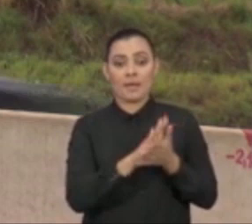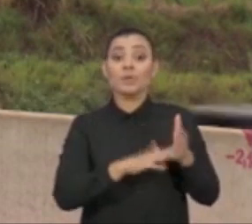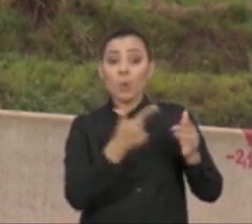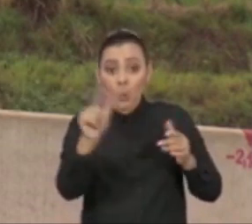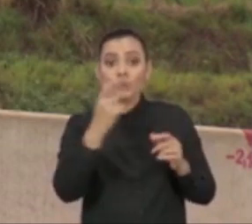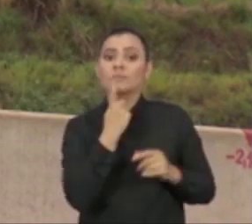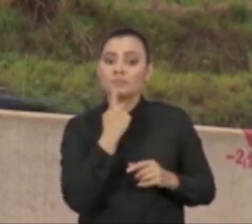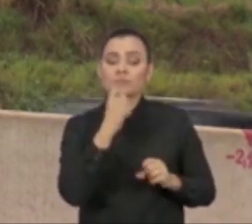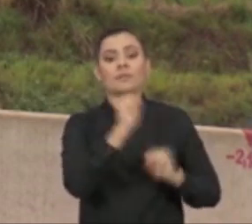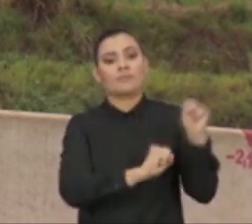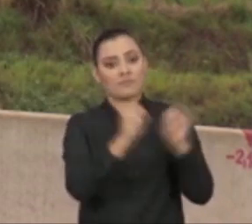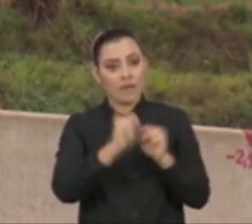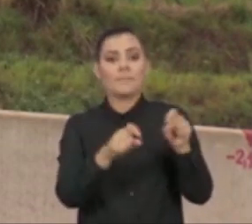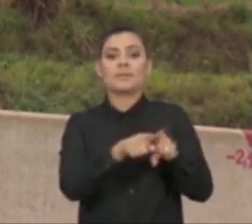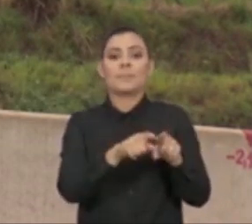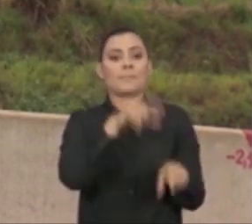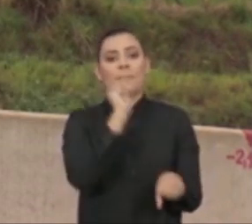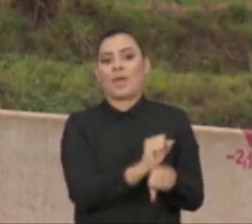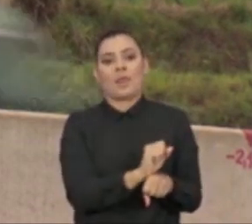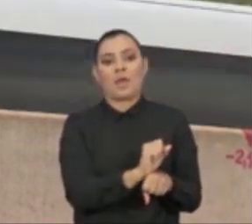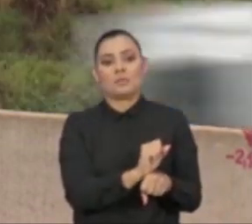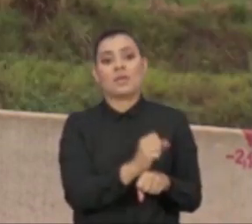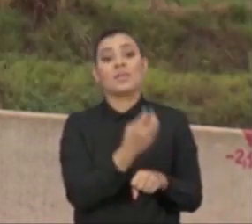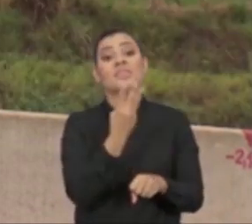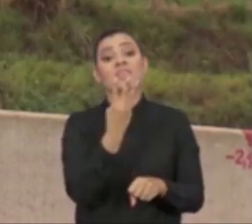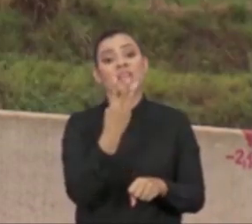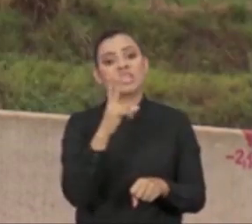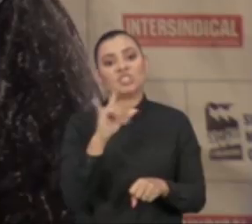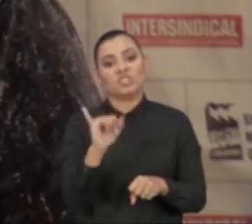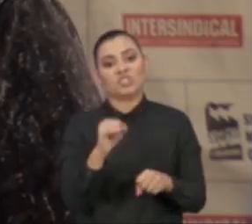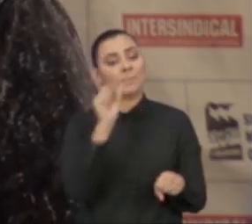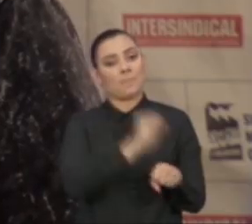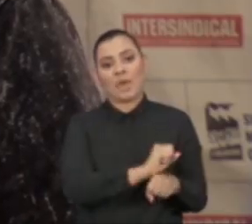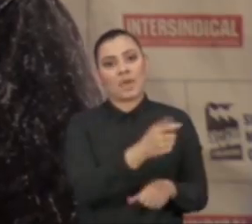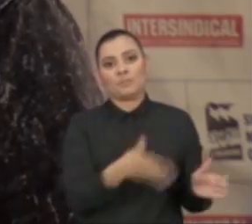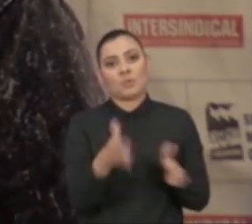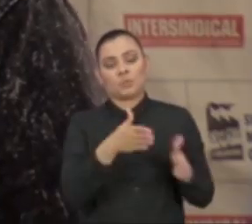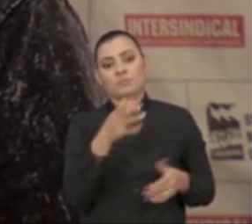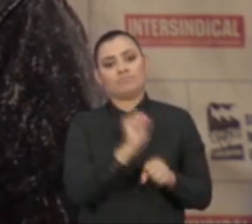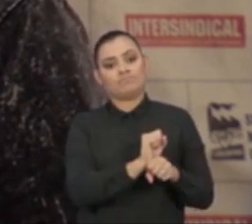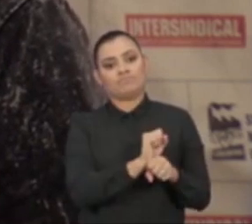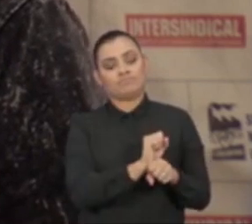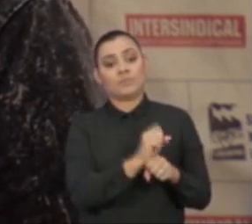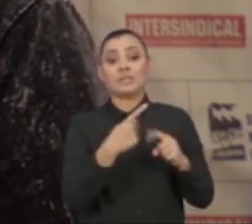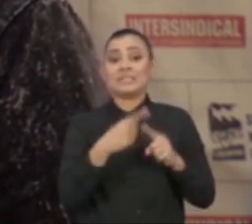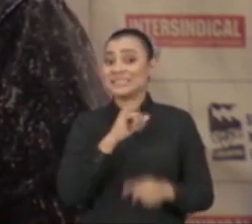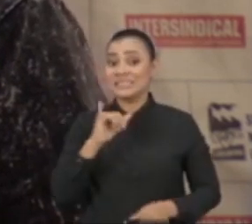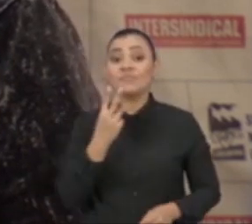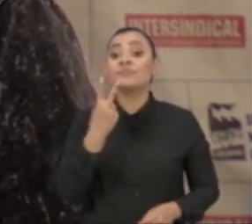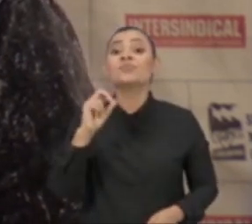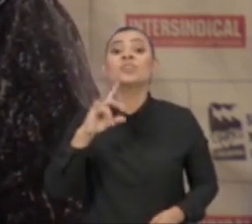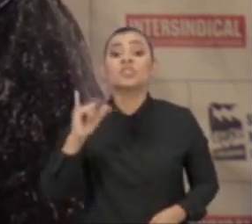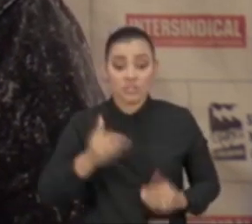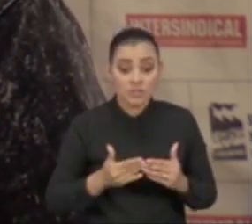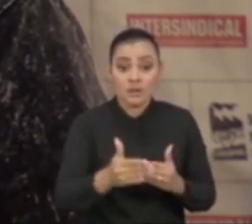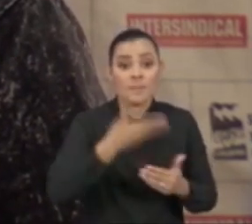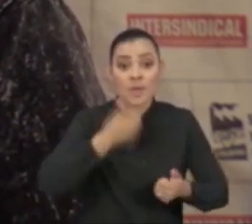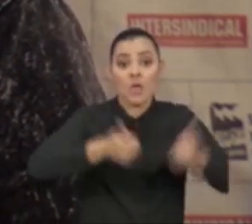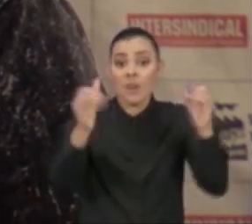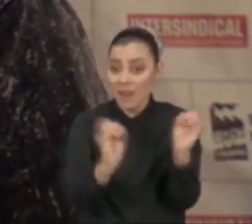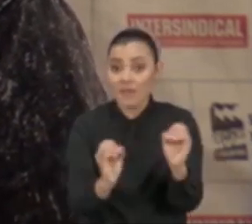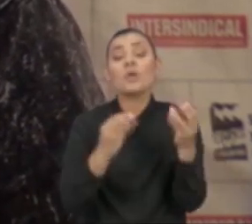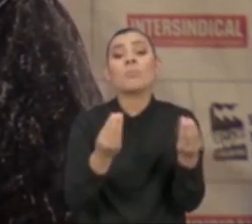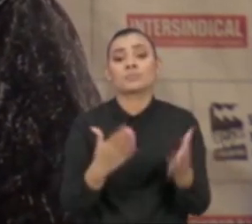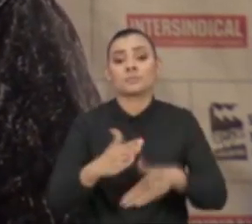fábrica chegou a ficar com a produção parada por 3 dias. Com essa questão de se em 20 dias não melhorar, o que pode acontecer? Nós estamos preocupados com